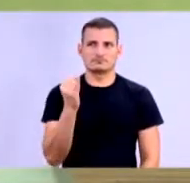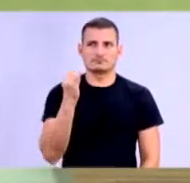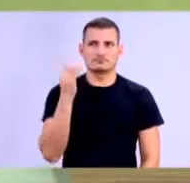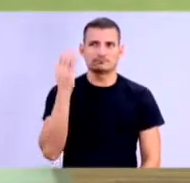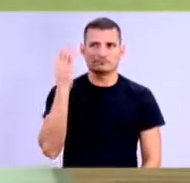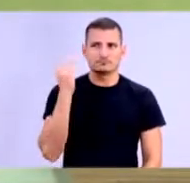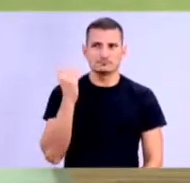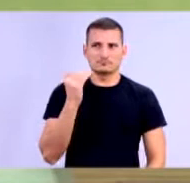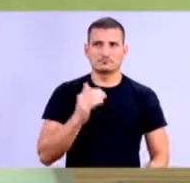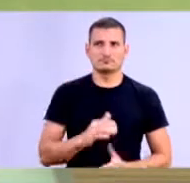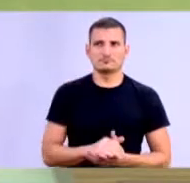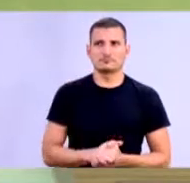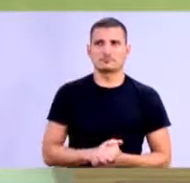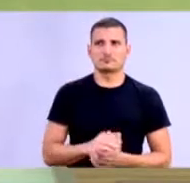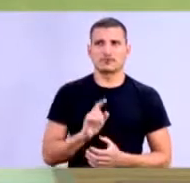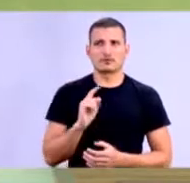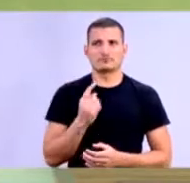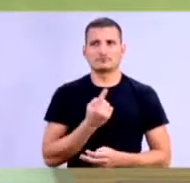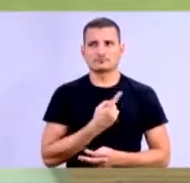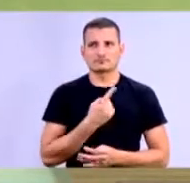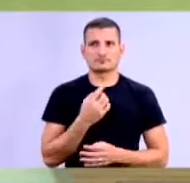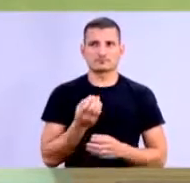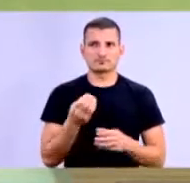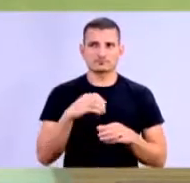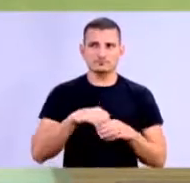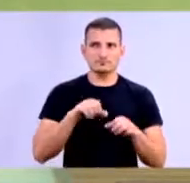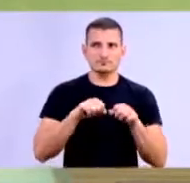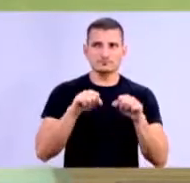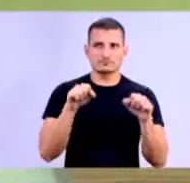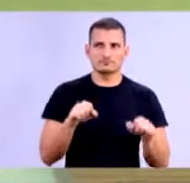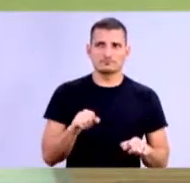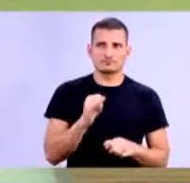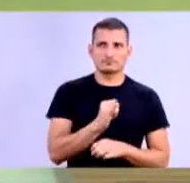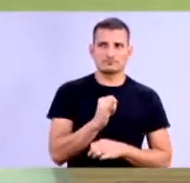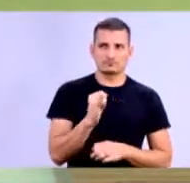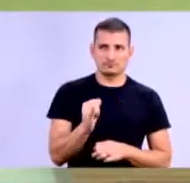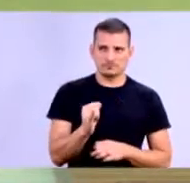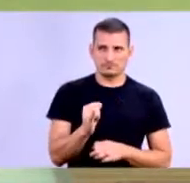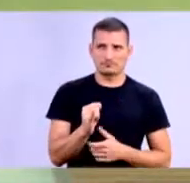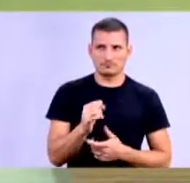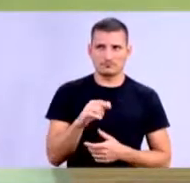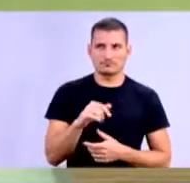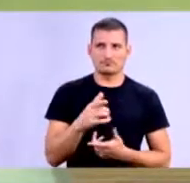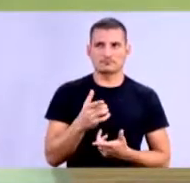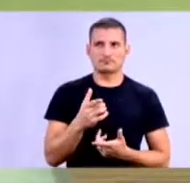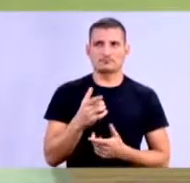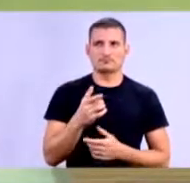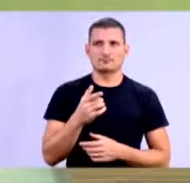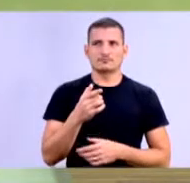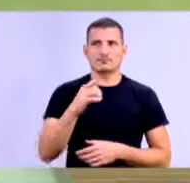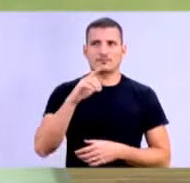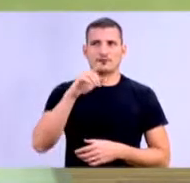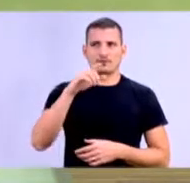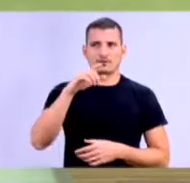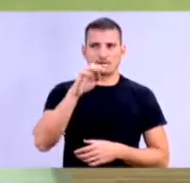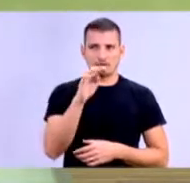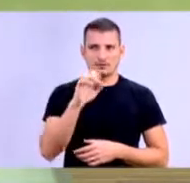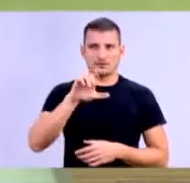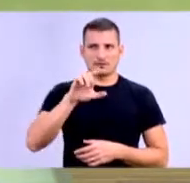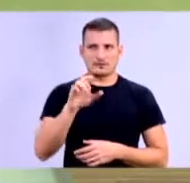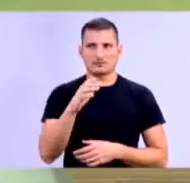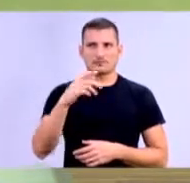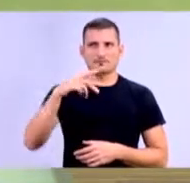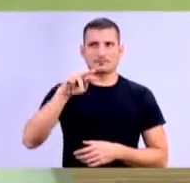nós estamos inseridos num sistema de tutoria que é telepresencial. Por quê? Porque nós